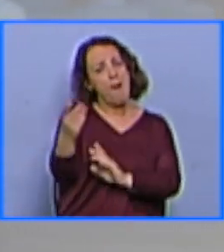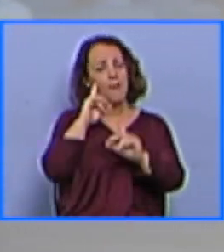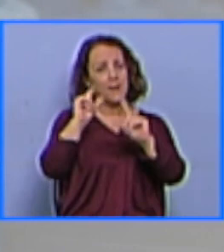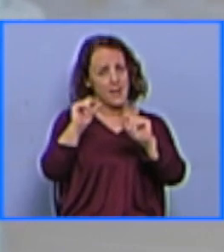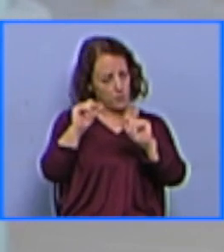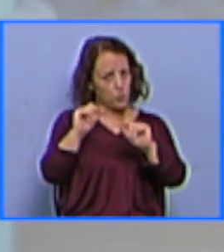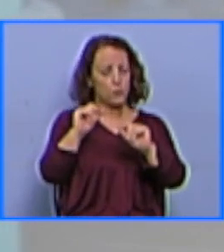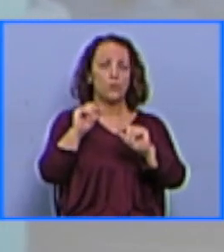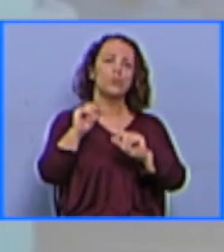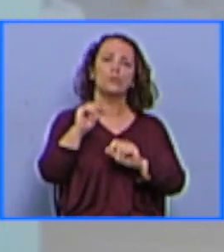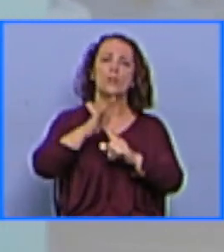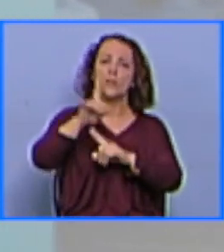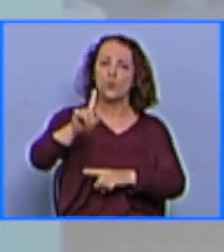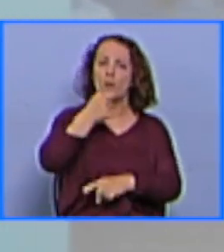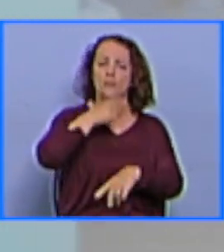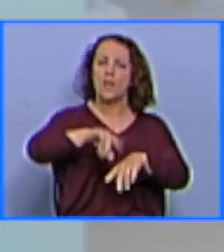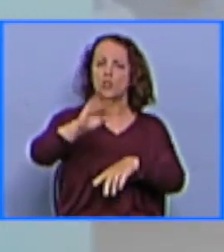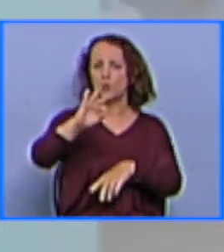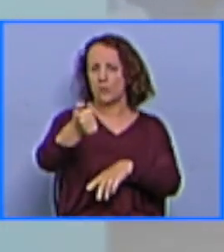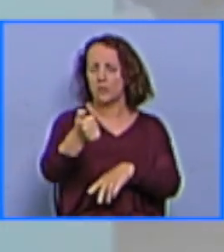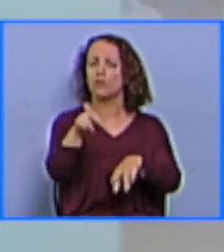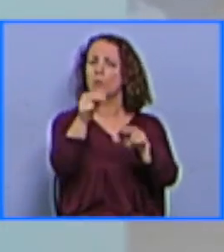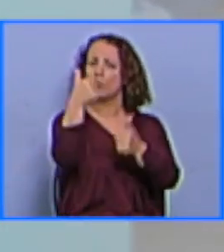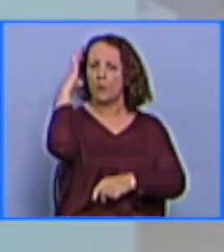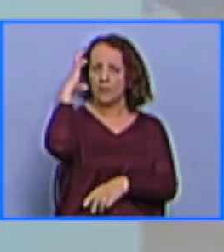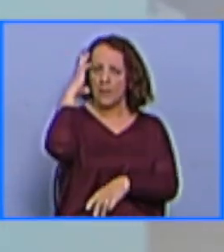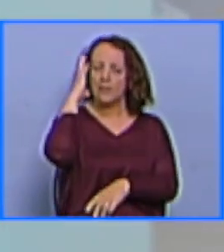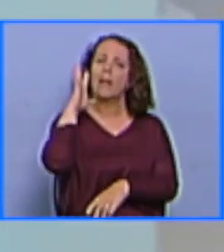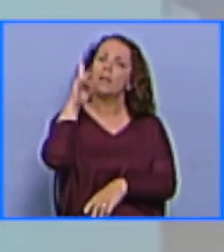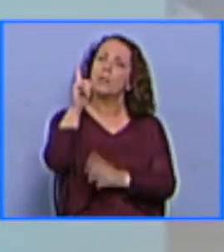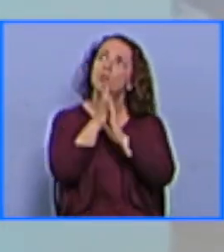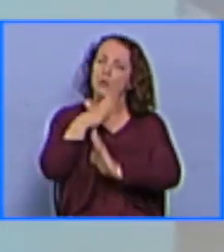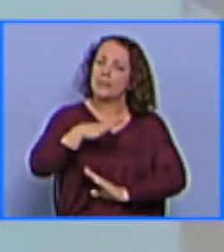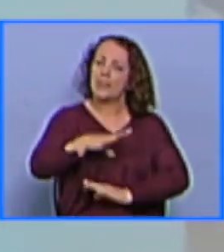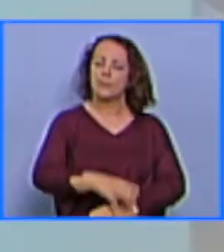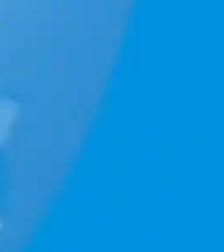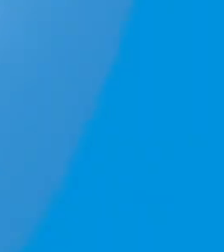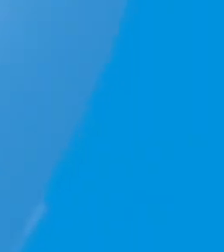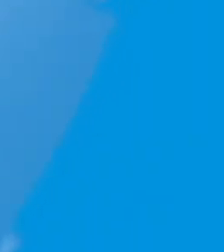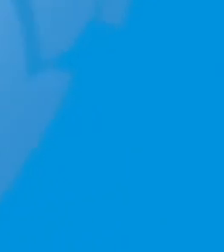Antena 1, quando forem 22h45. Desejo-lhe uma ótima tarde e até amanhã, se Deus quiser.